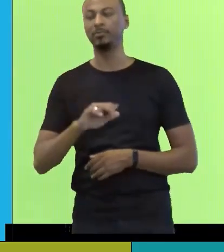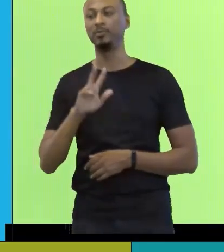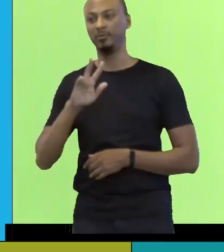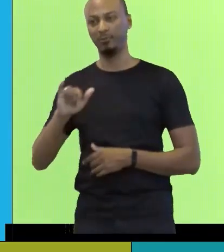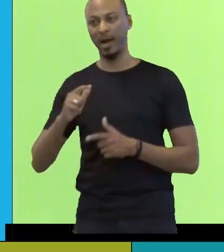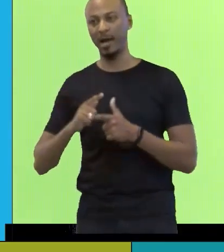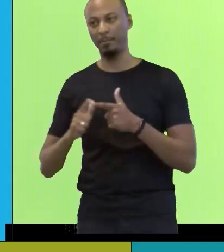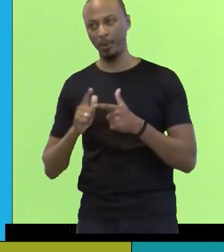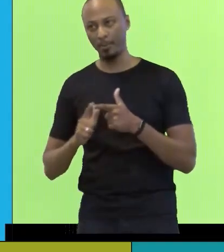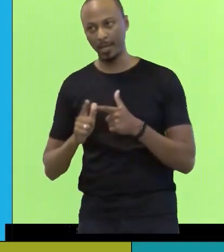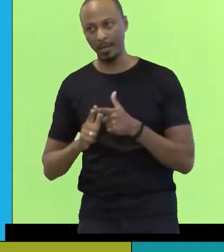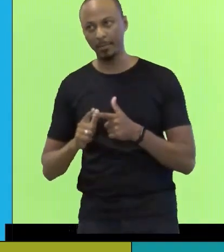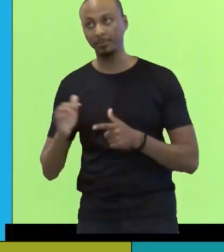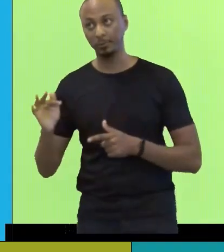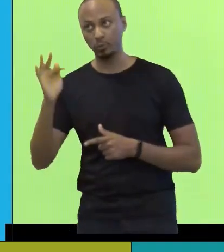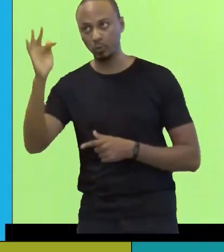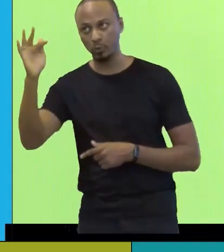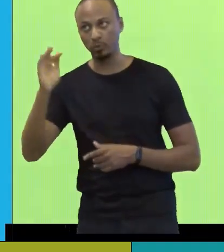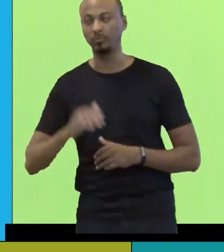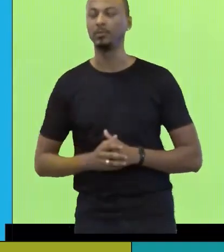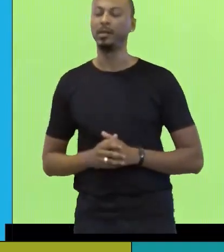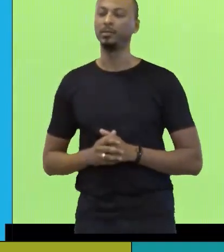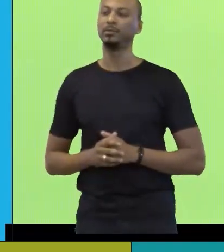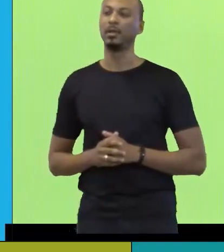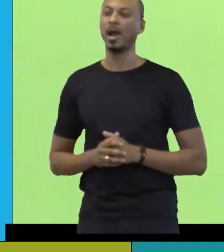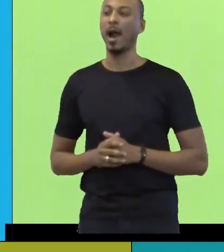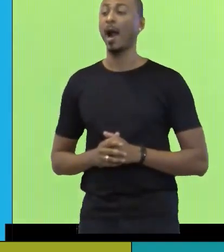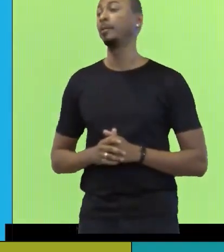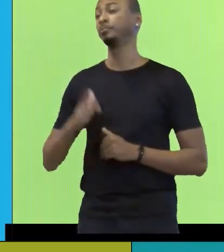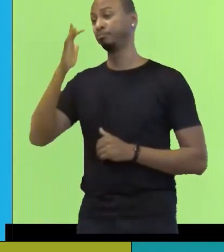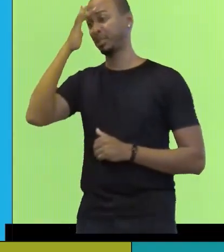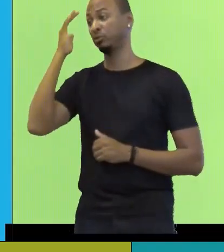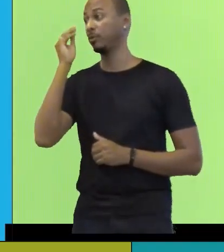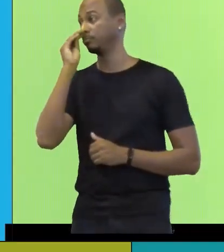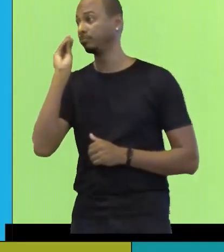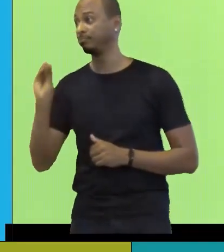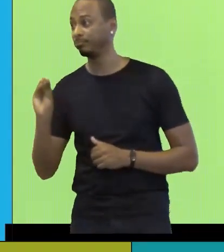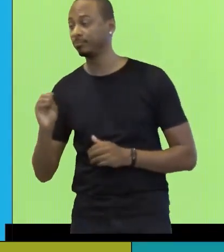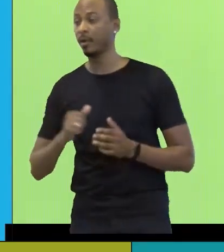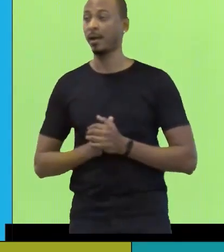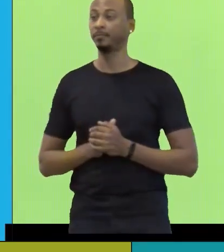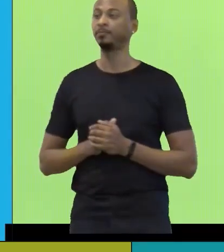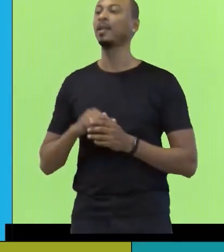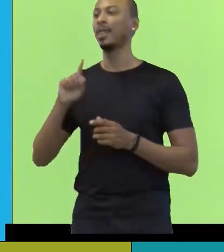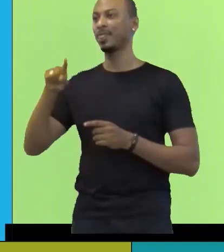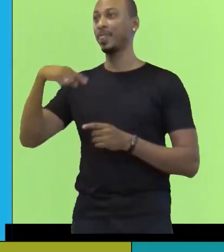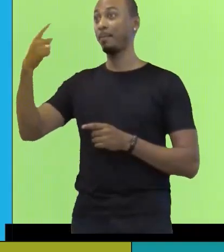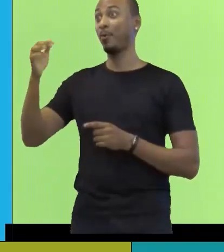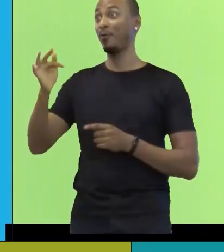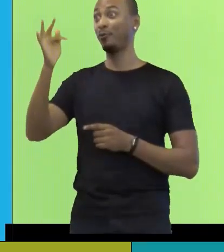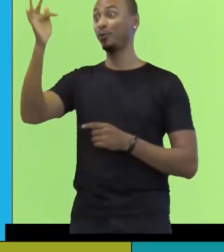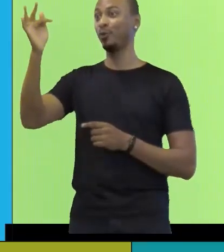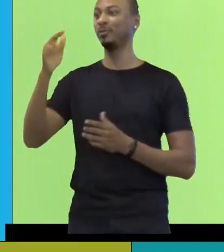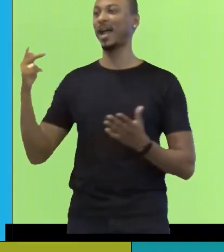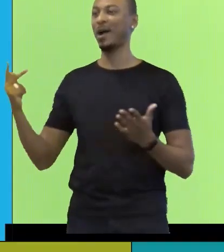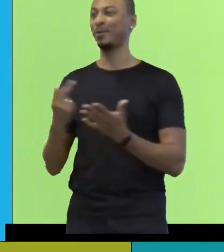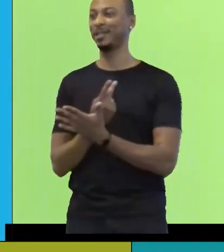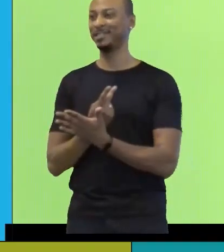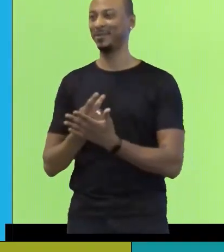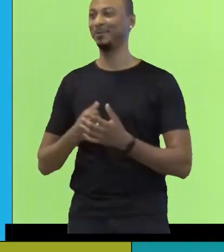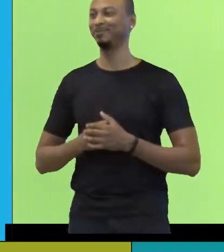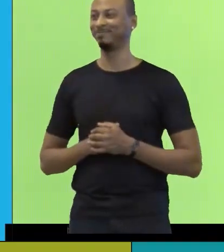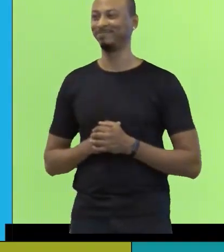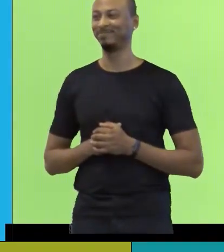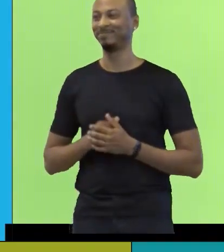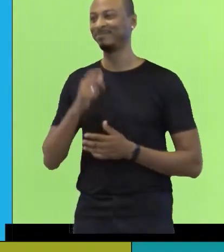atravessaria e que ela atravessou. Então, quando nós falamos de Maquiavel, é muito importante que vocês entendam que a Itália